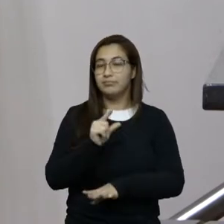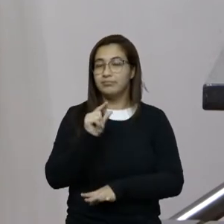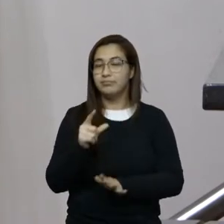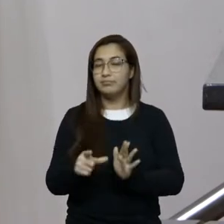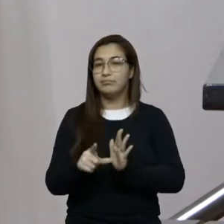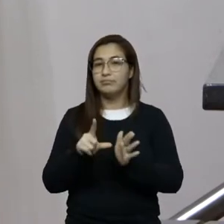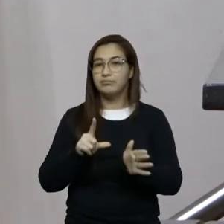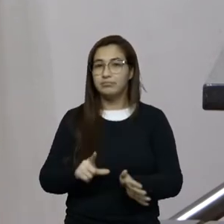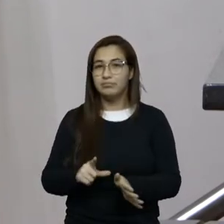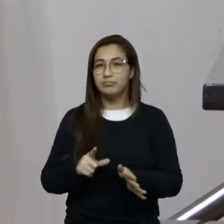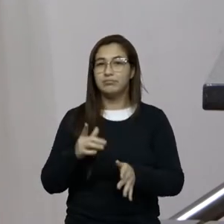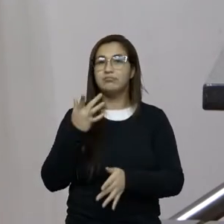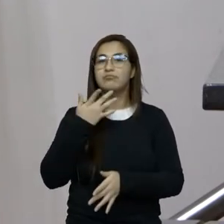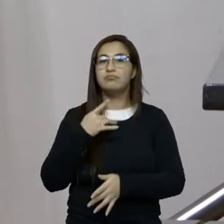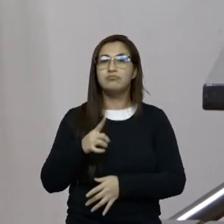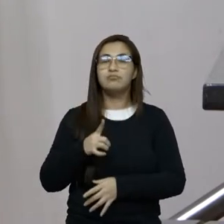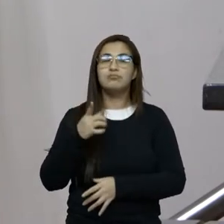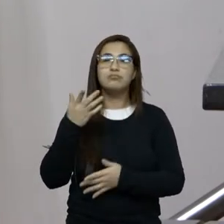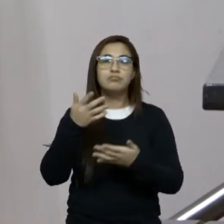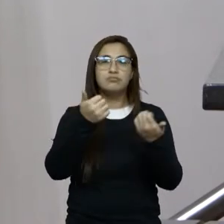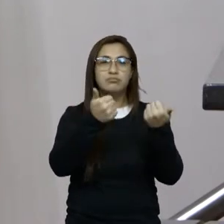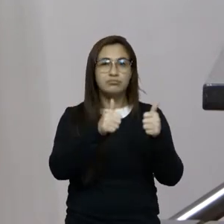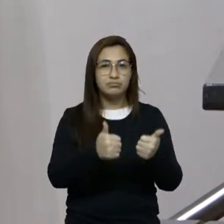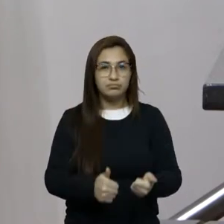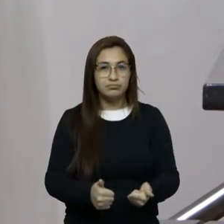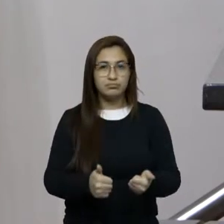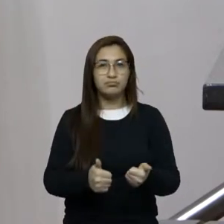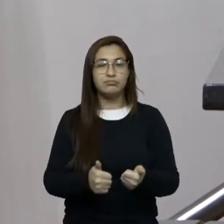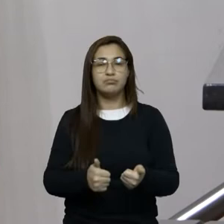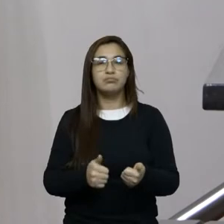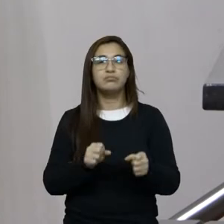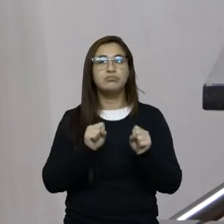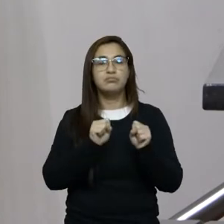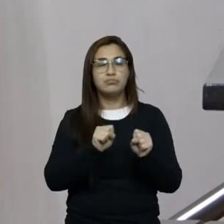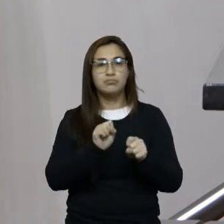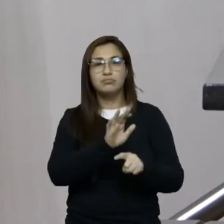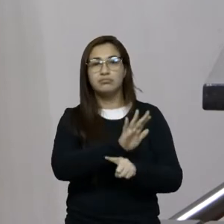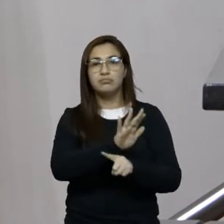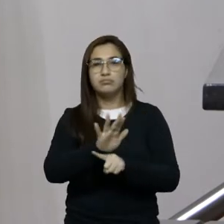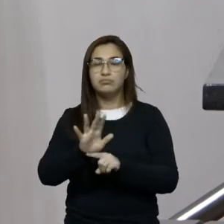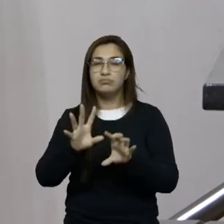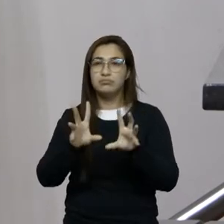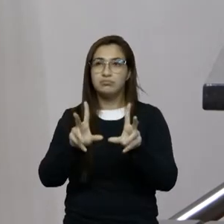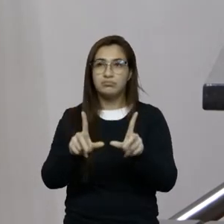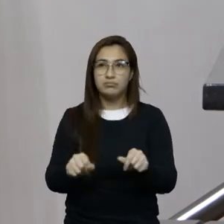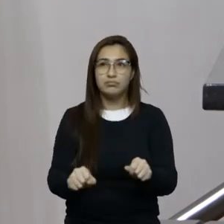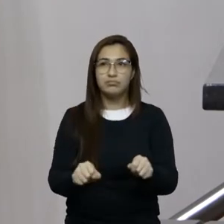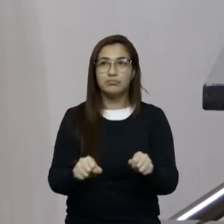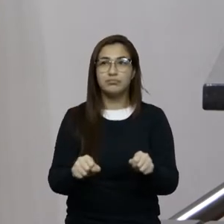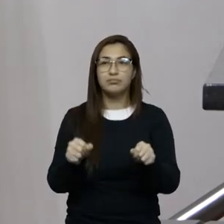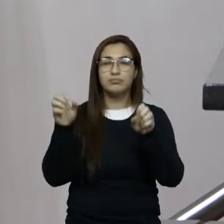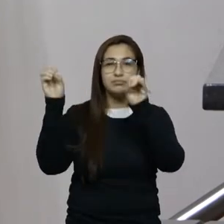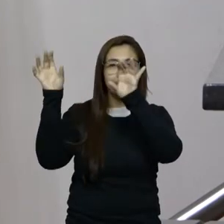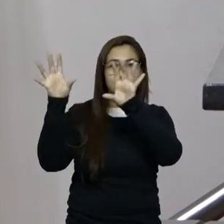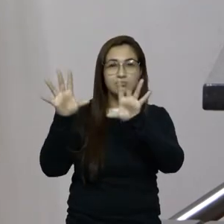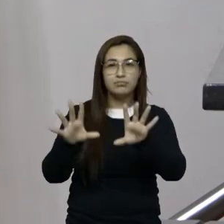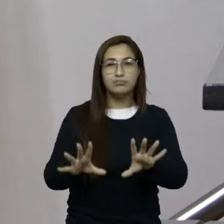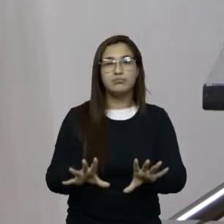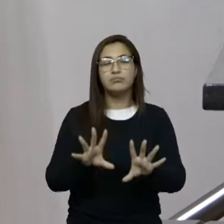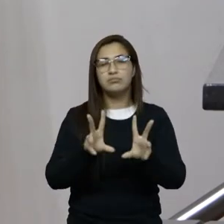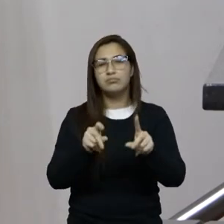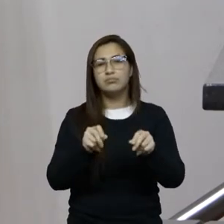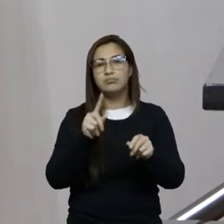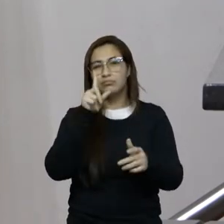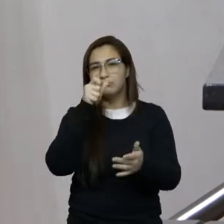desejo que Nossa Senhora Mãe dos Homens nossa mãe e interceda por todos nós nos iluminando em todas as decisões